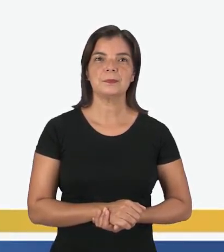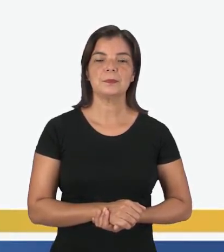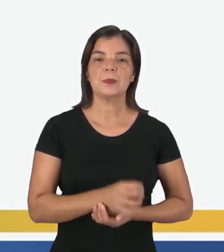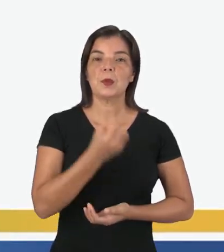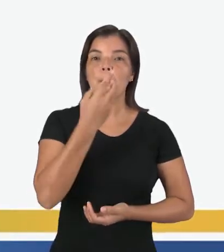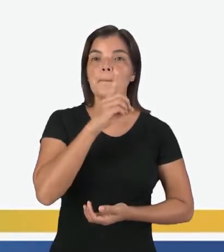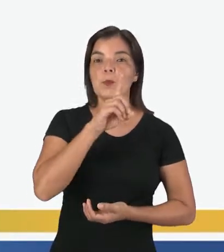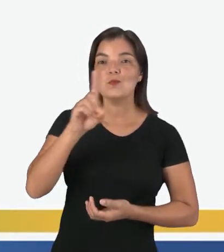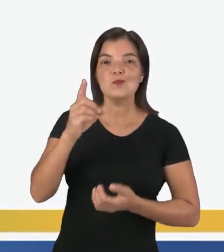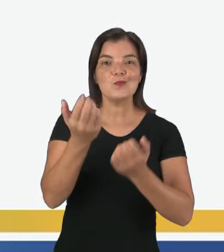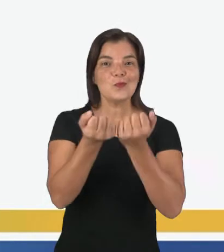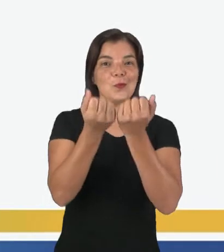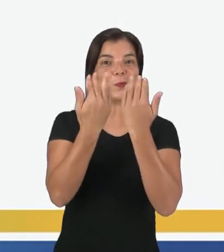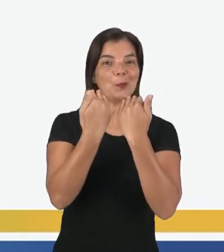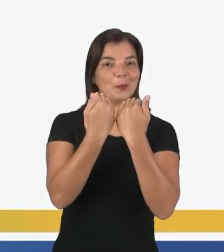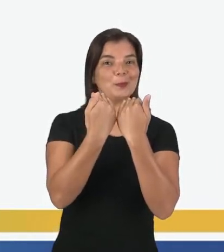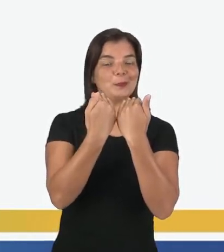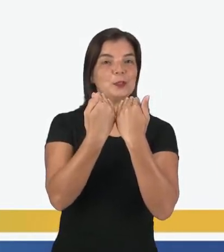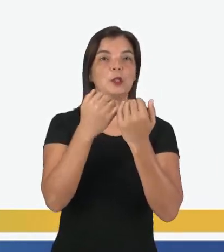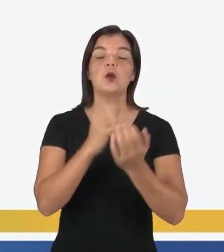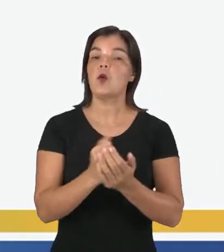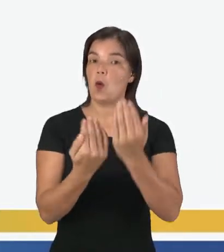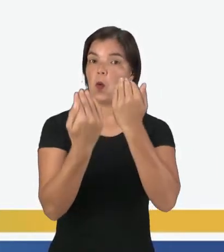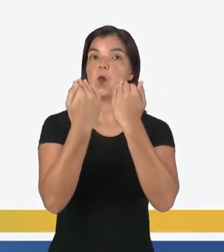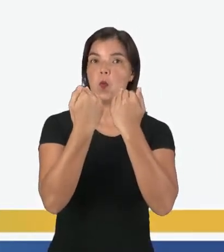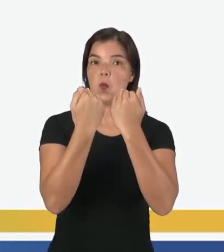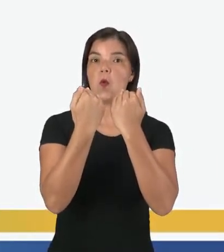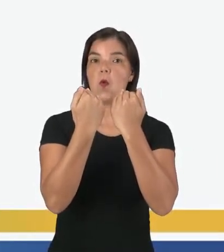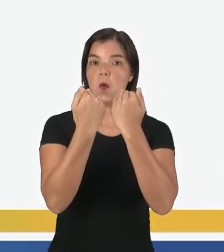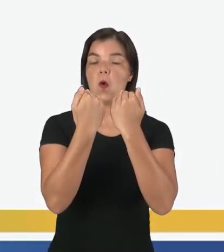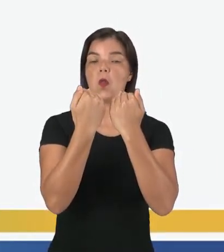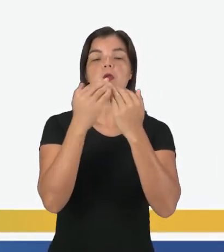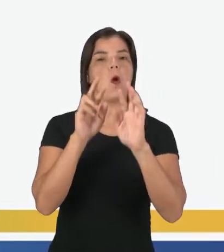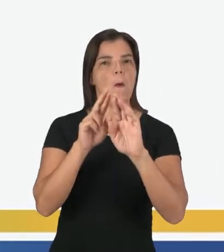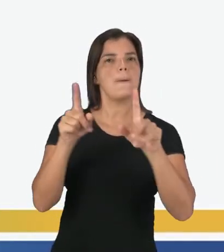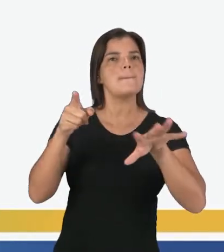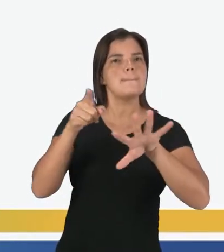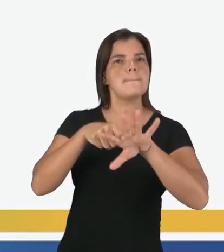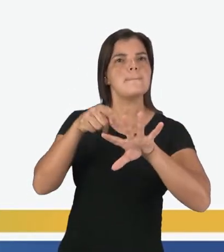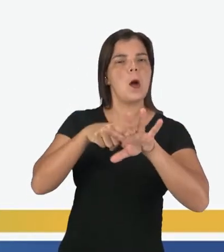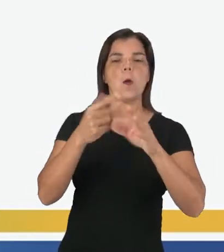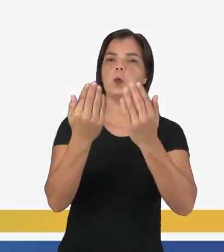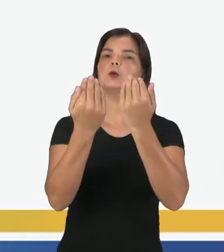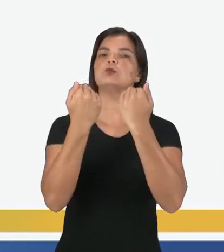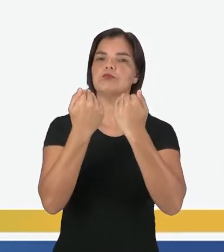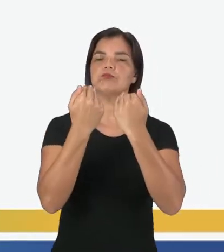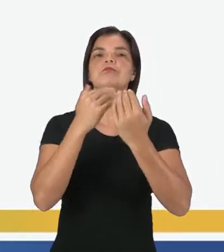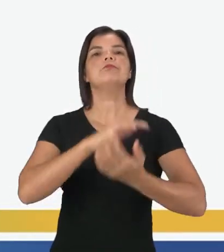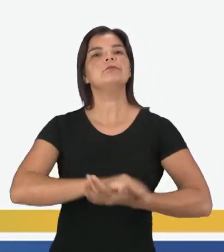Bom dia, Curupira! O Curupira anda com os pés ao contrário.